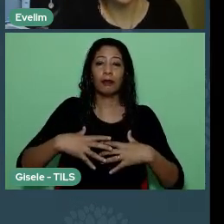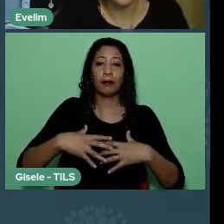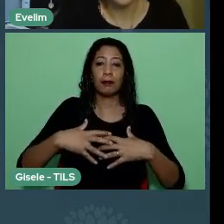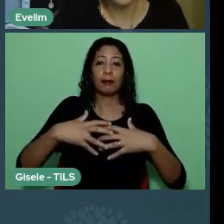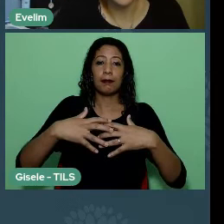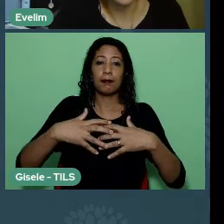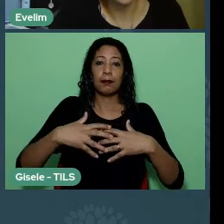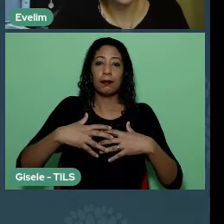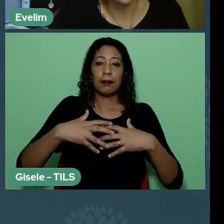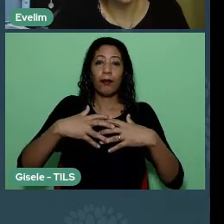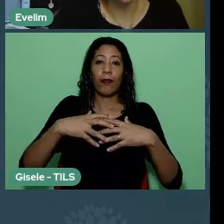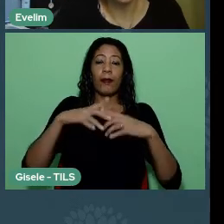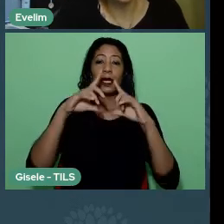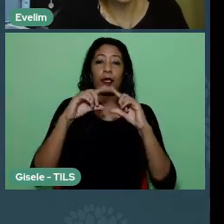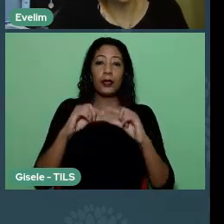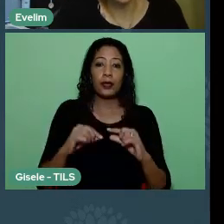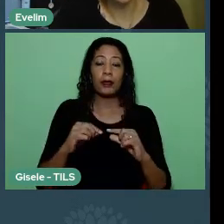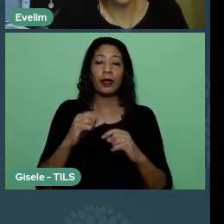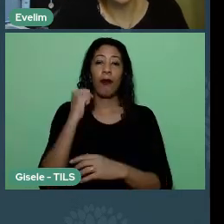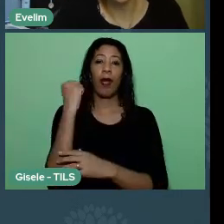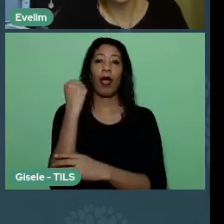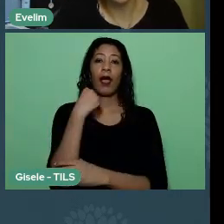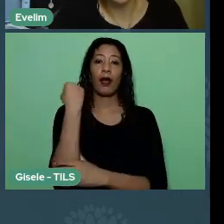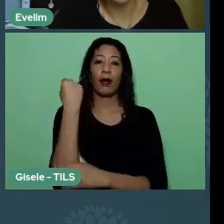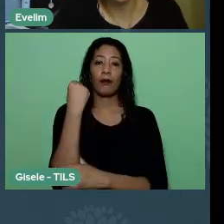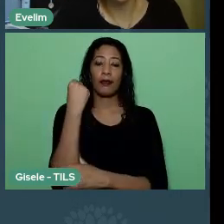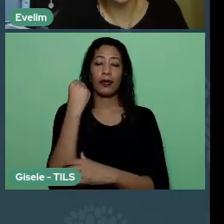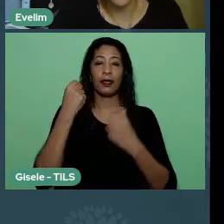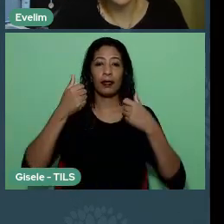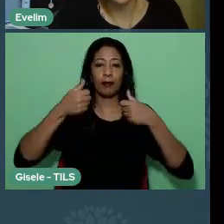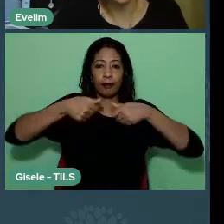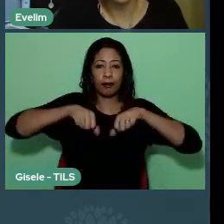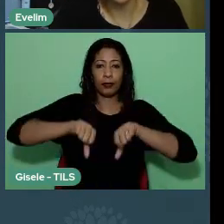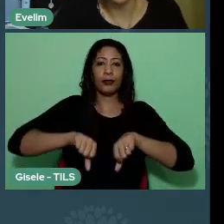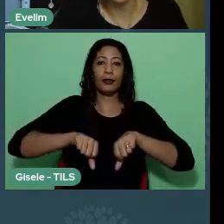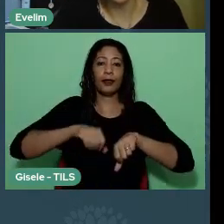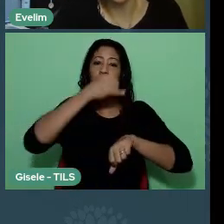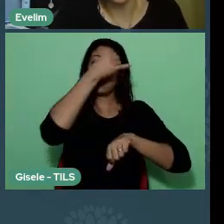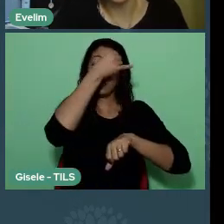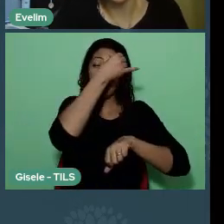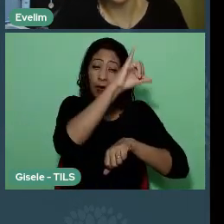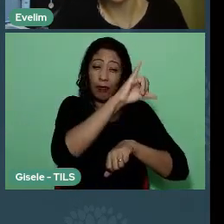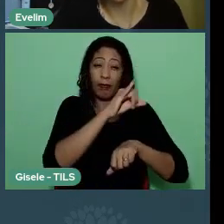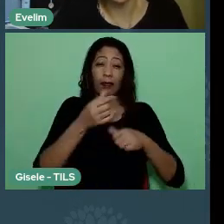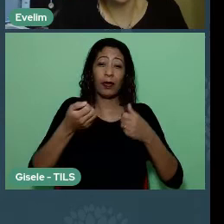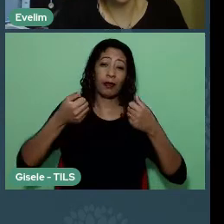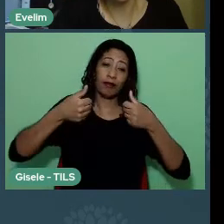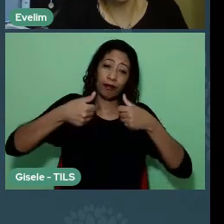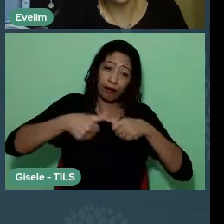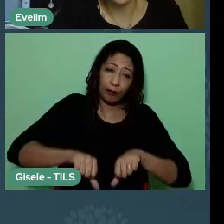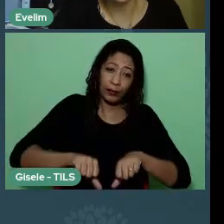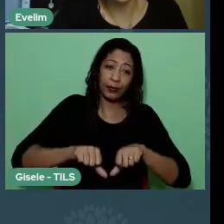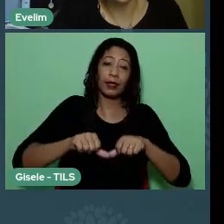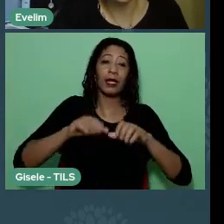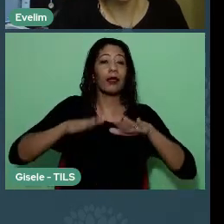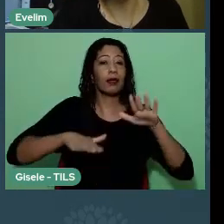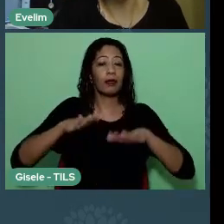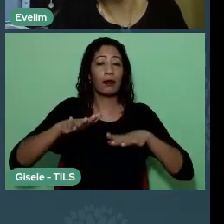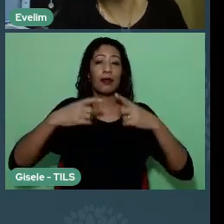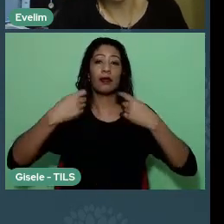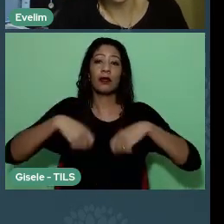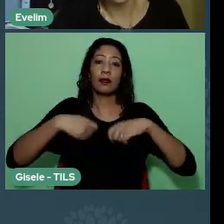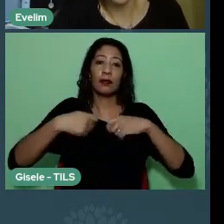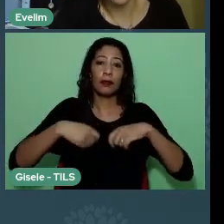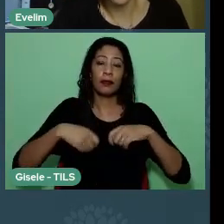a gravidade da crise, impedindo aí um quadro de maior gravidade e, com isso, consequentemente, uma imobilidade